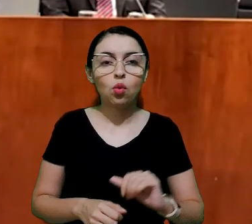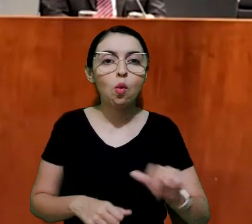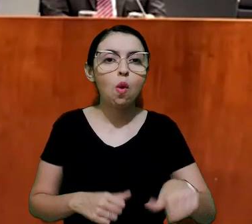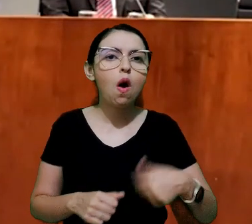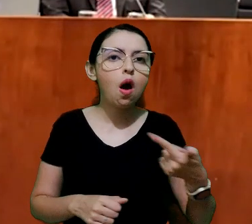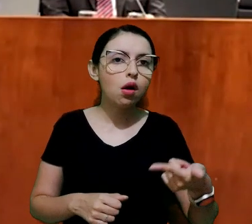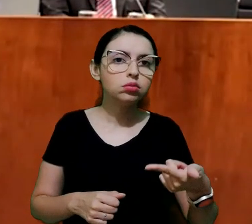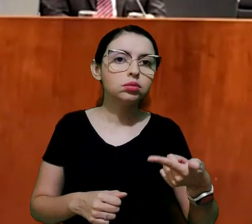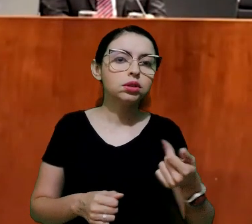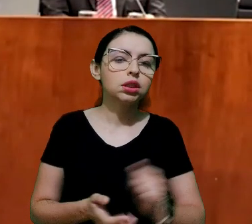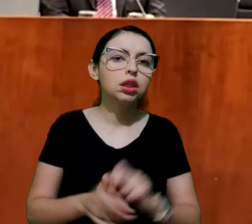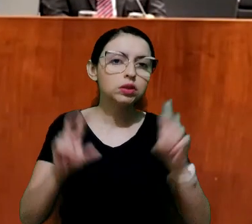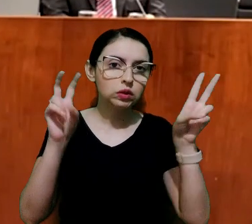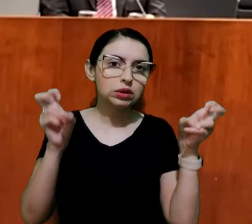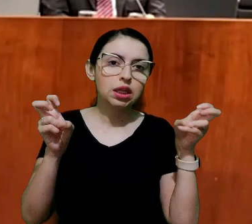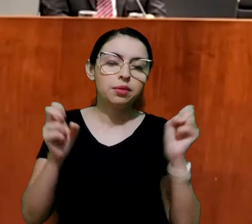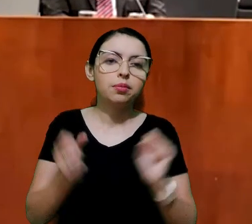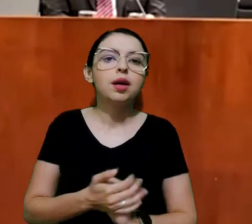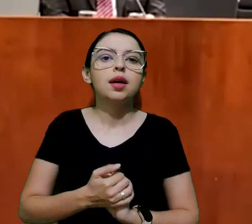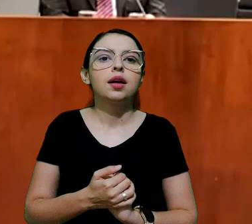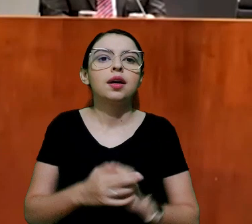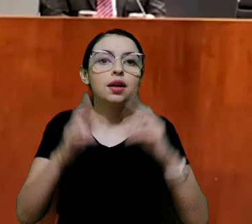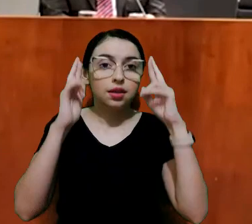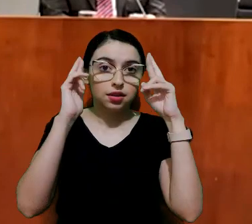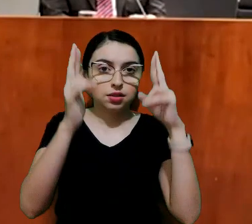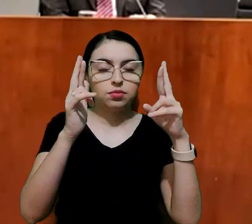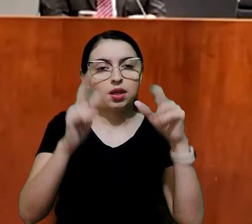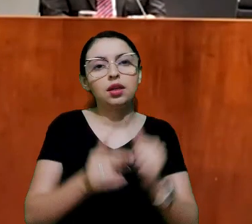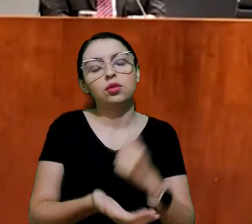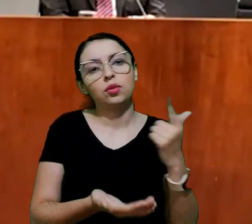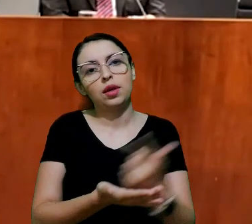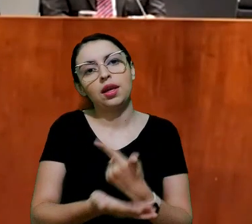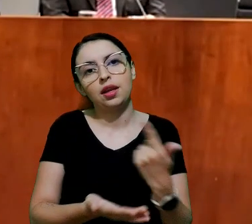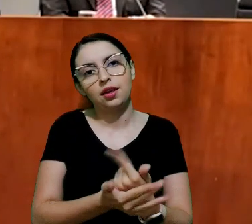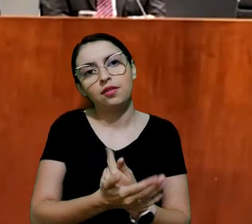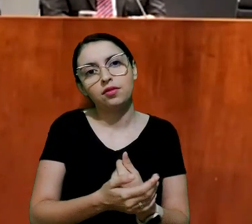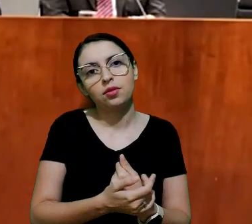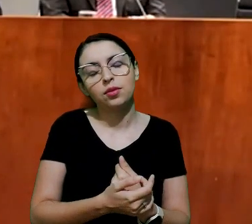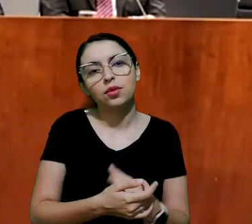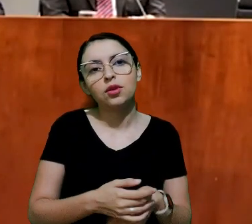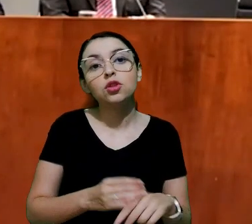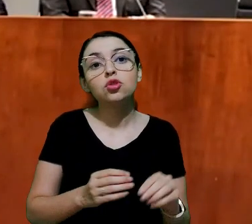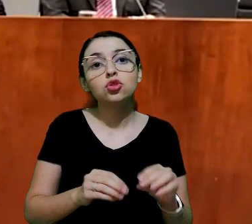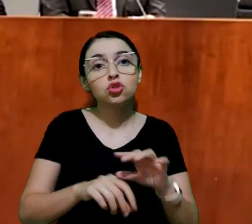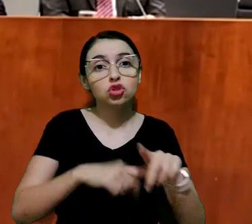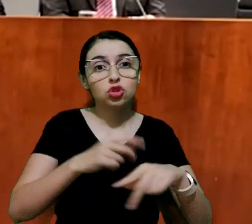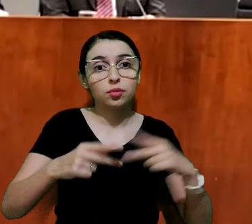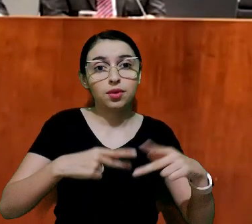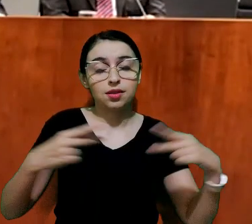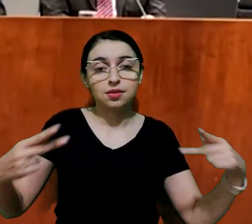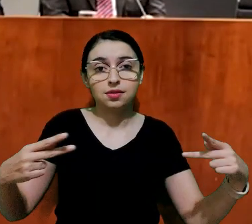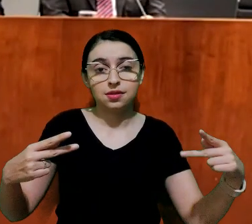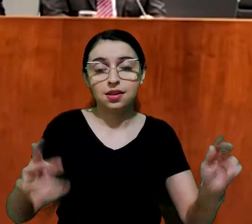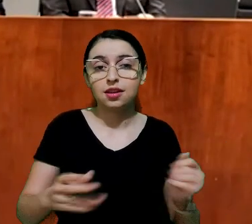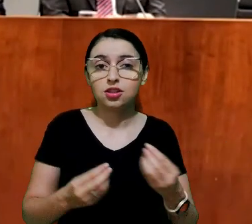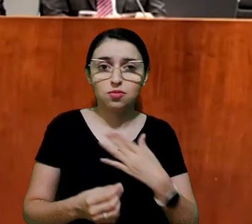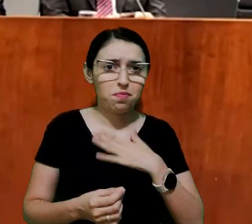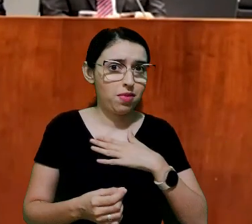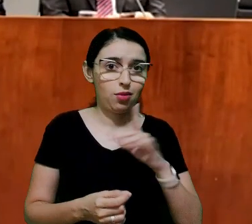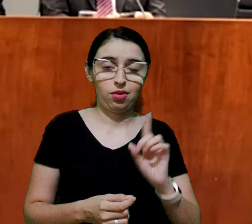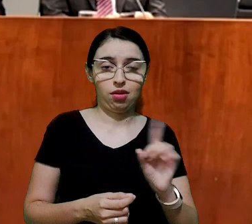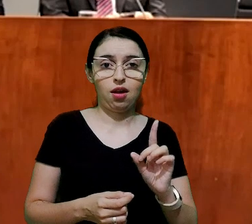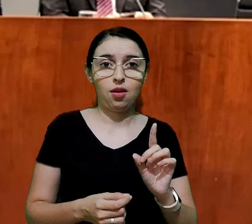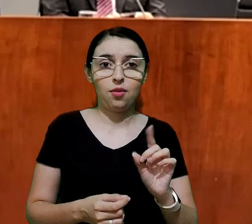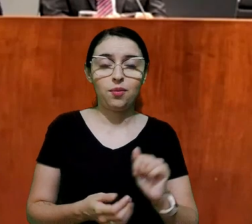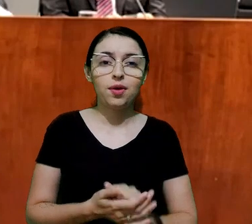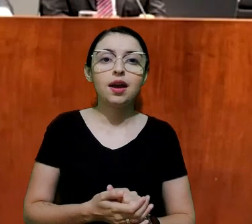questão respeita esse pequeno livro que eu trouxe de presente, ele não é meu, o desembargador Nino, é